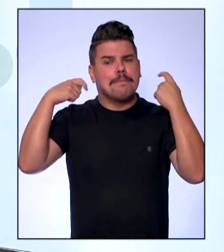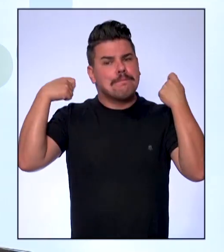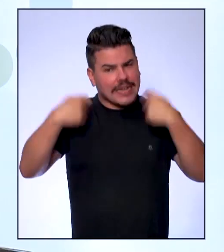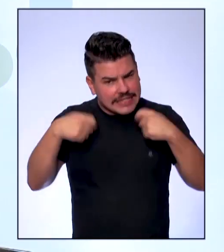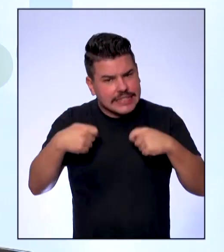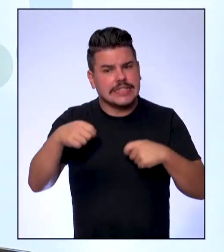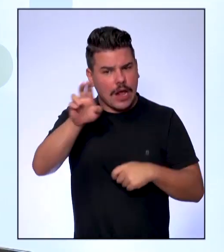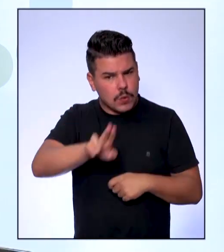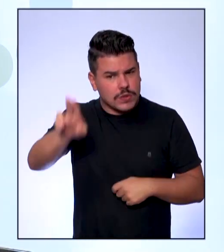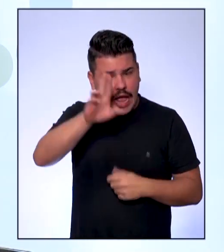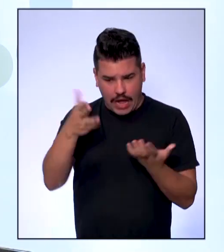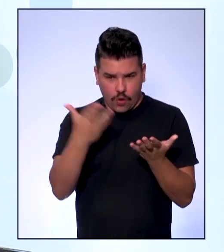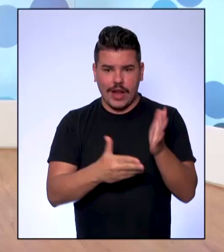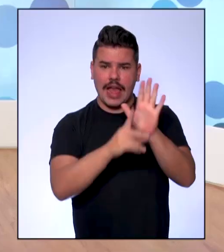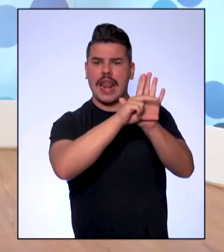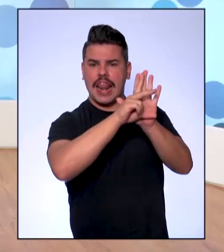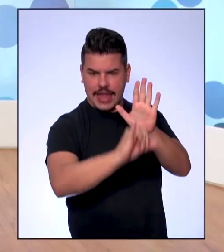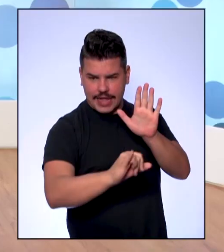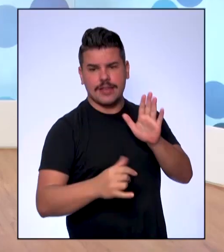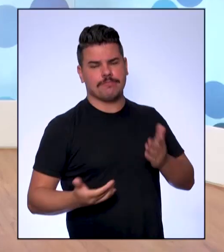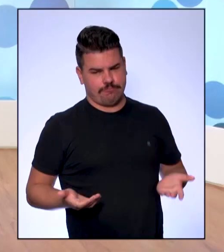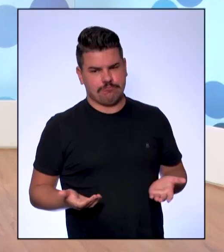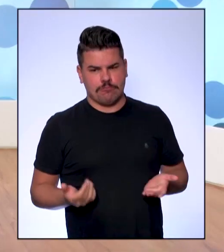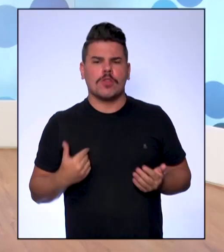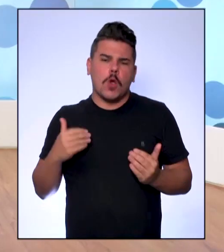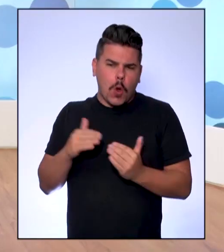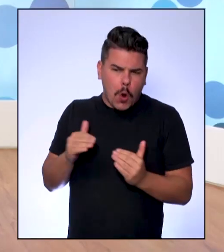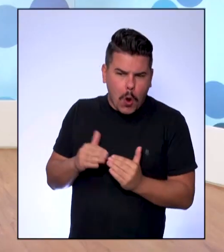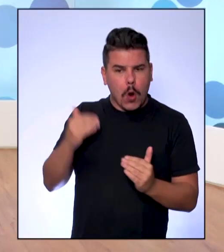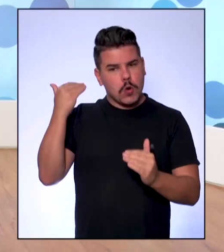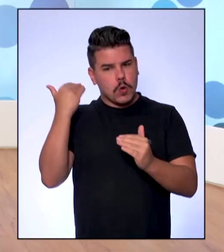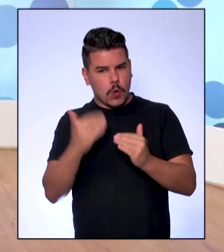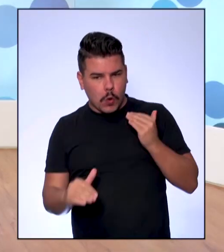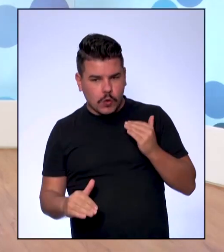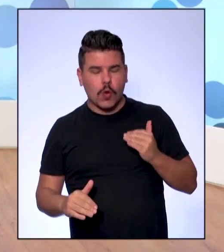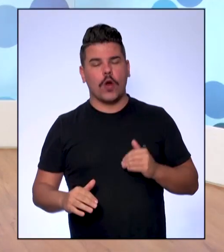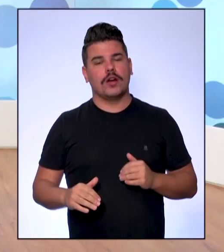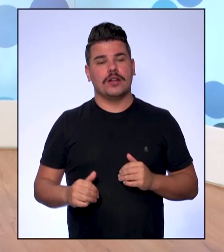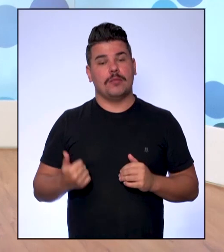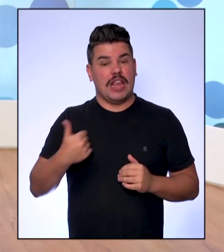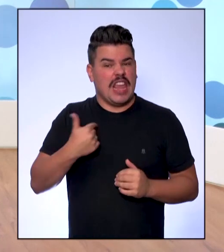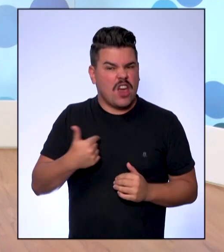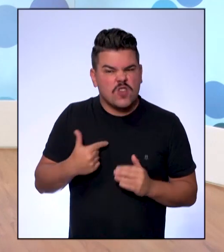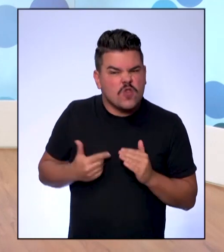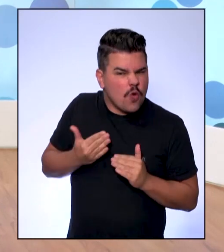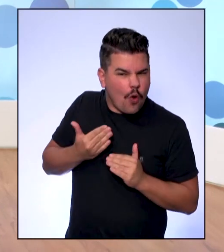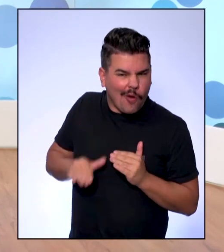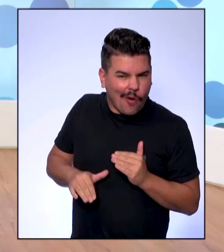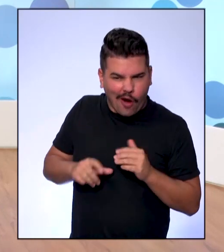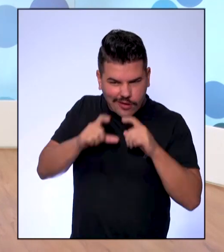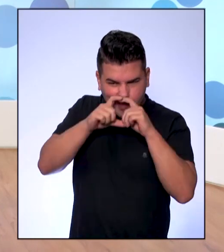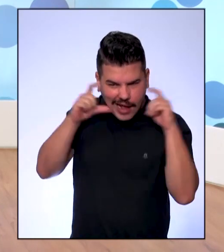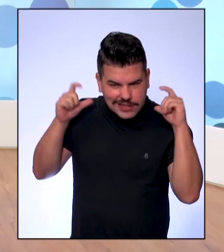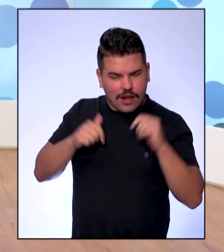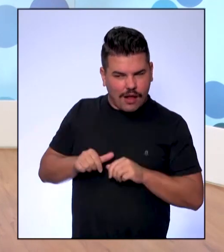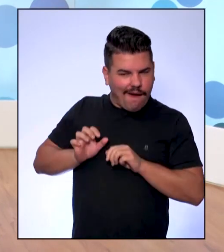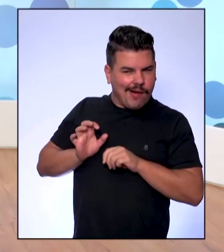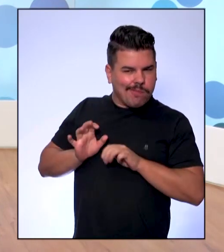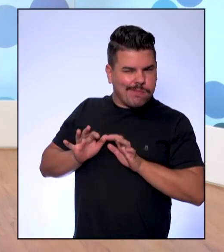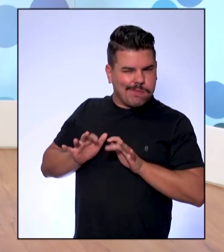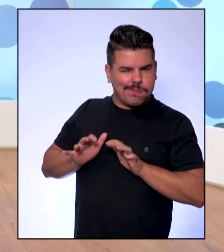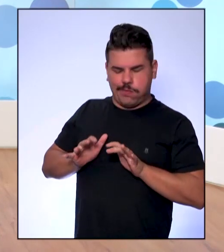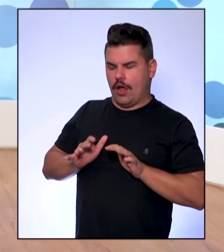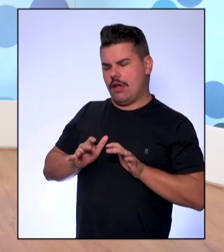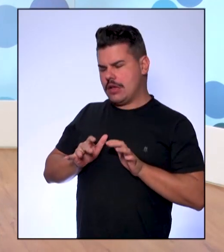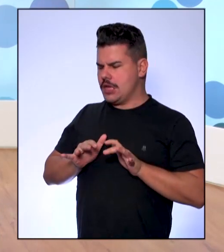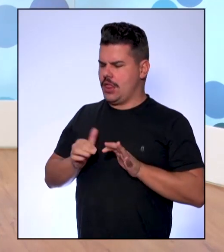agora é uma lei, e aí eu falo, eu não concordo, e aí eu escrevo uma notícia gigantesca dizendo que as máscaras não é bem